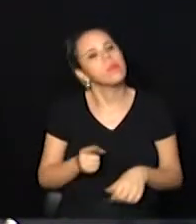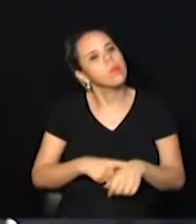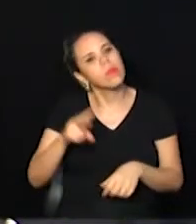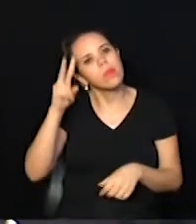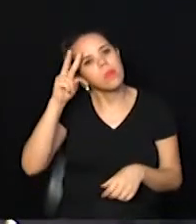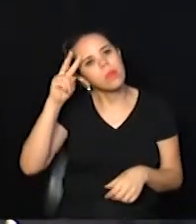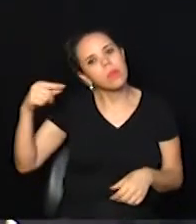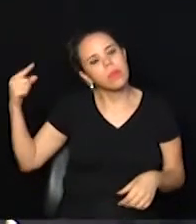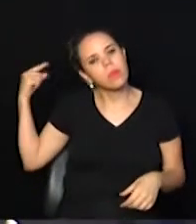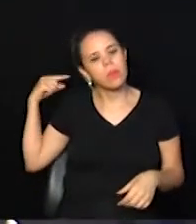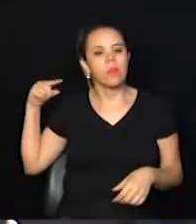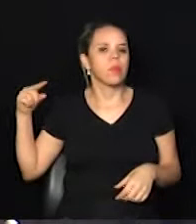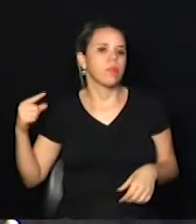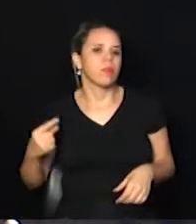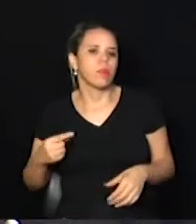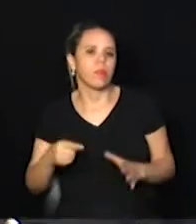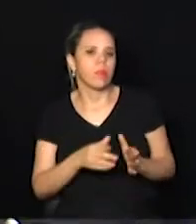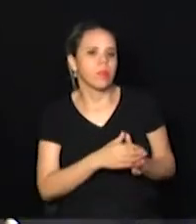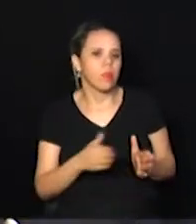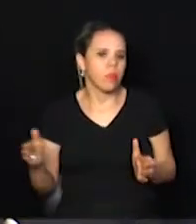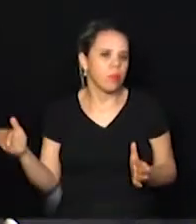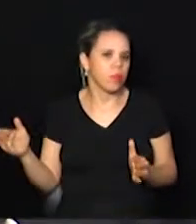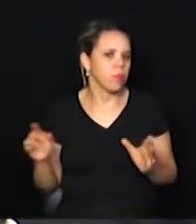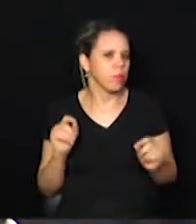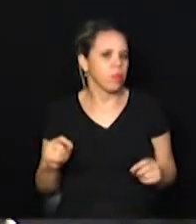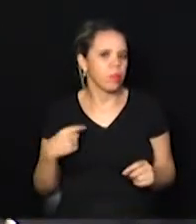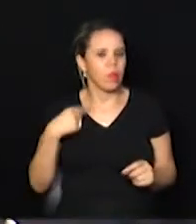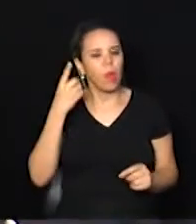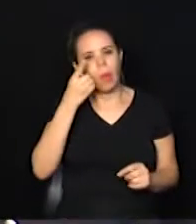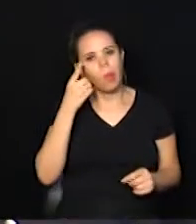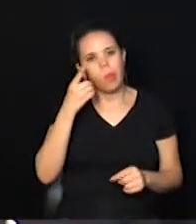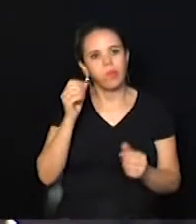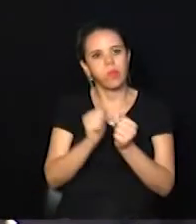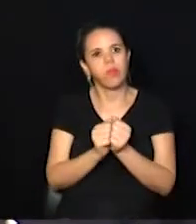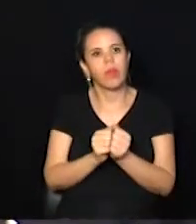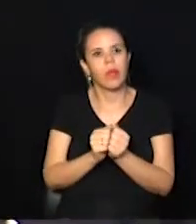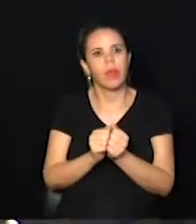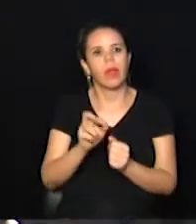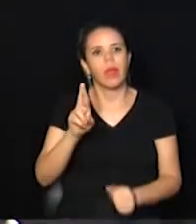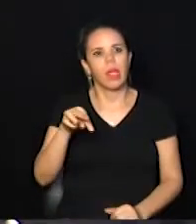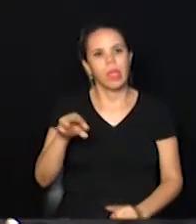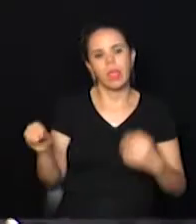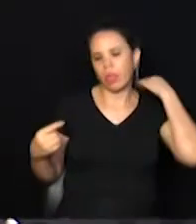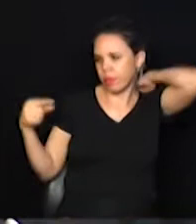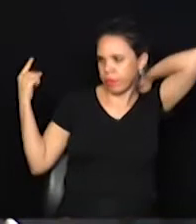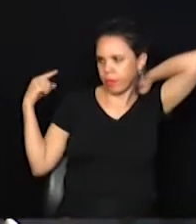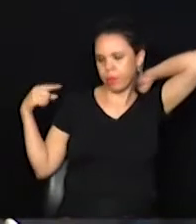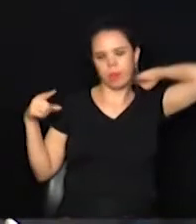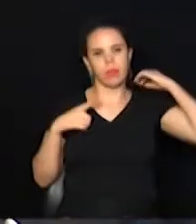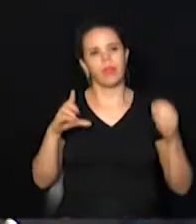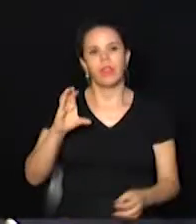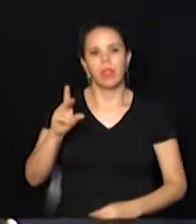histórico daquele período. Eu era deputado junto com o Renato Simões e estava havendo uma